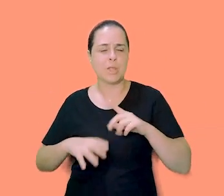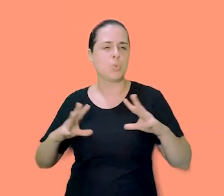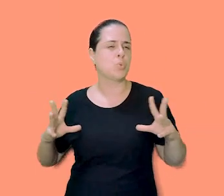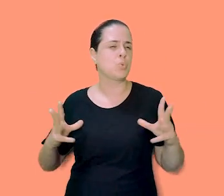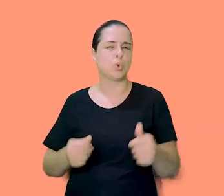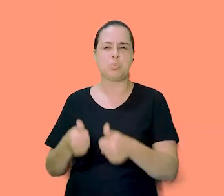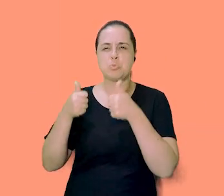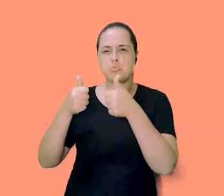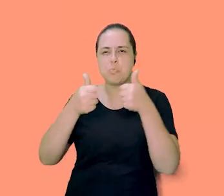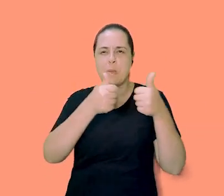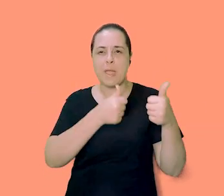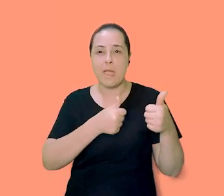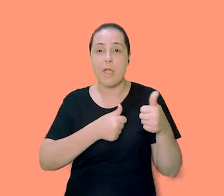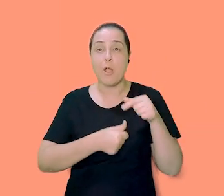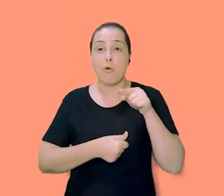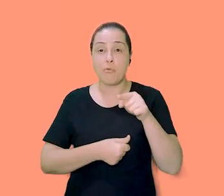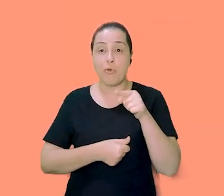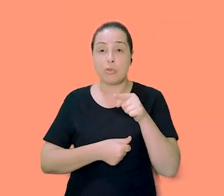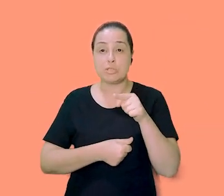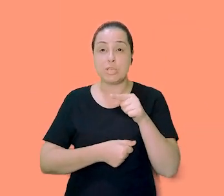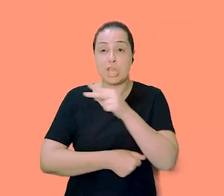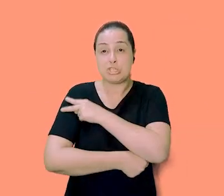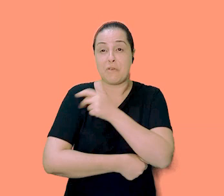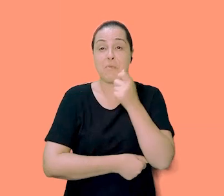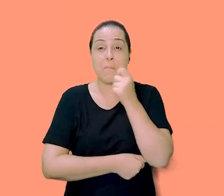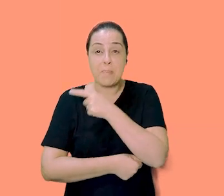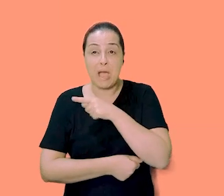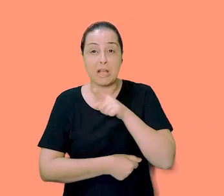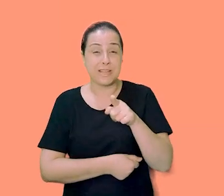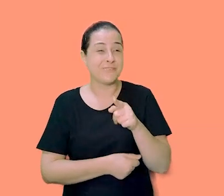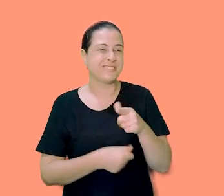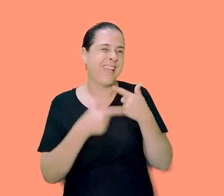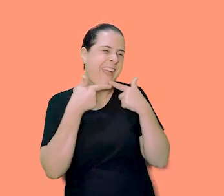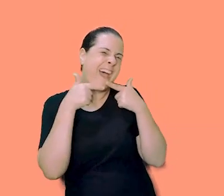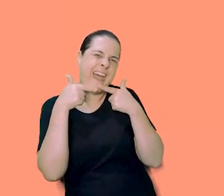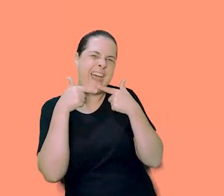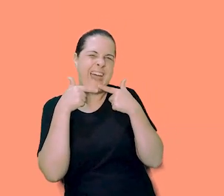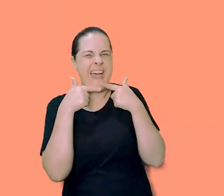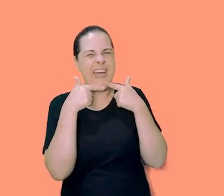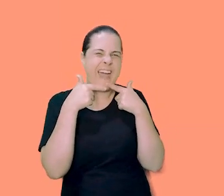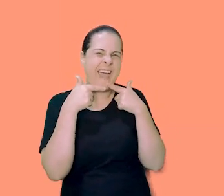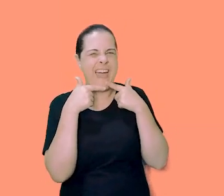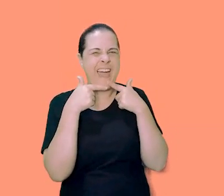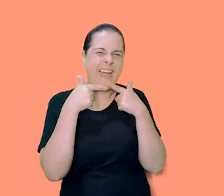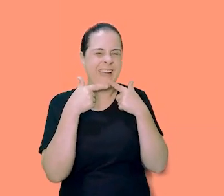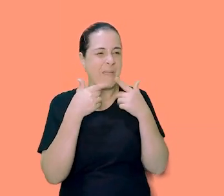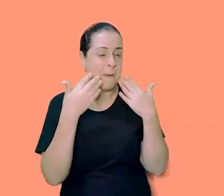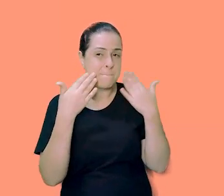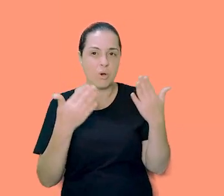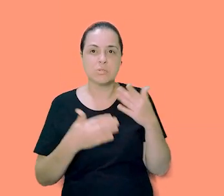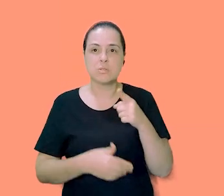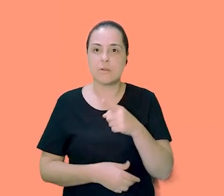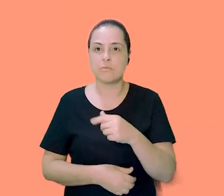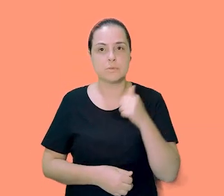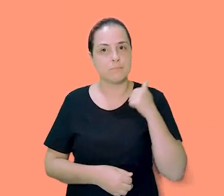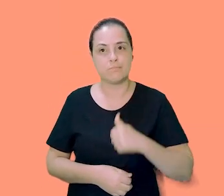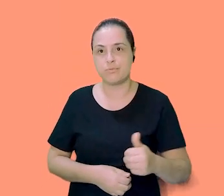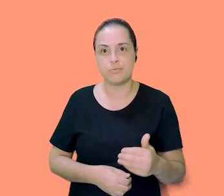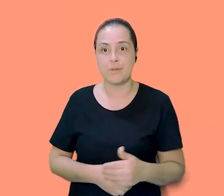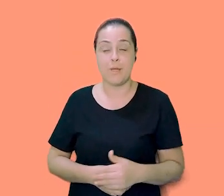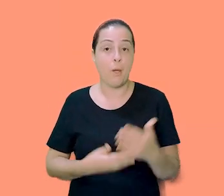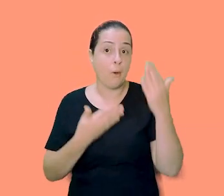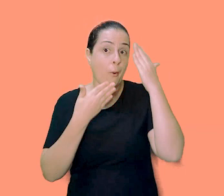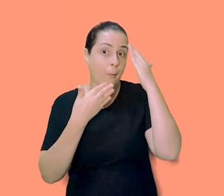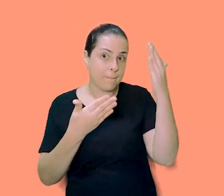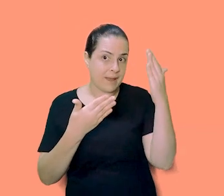ver. Se você está rindo dessa piada do seu chefe, você é um bosta. Ai, desculpa. Não, vai, por favor. Então tá, gente.